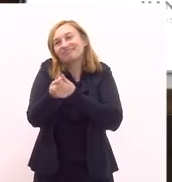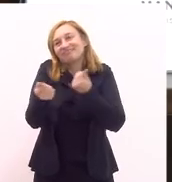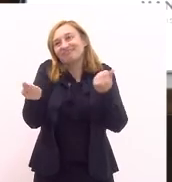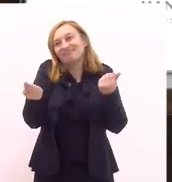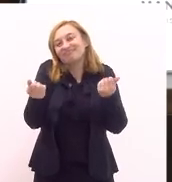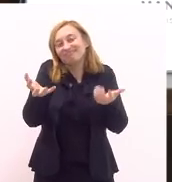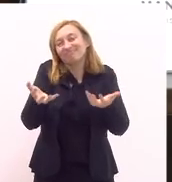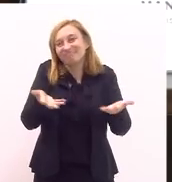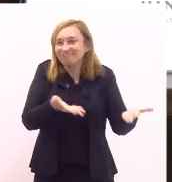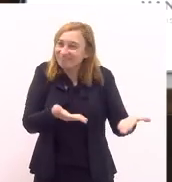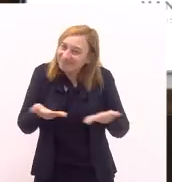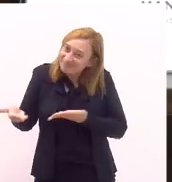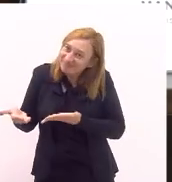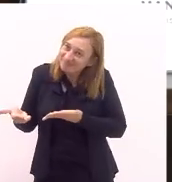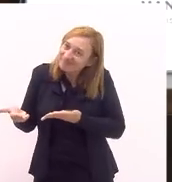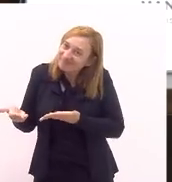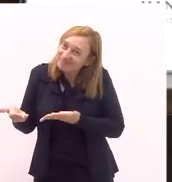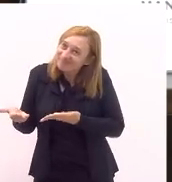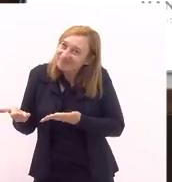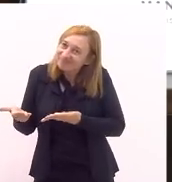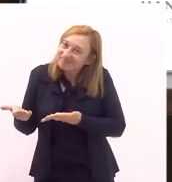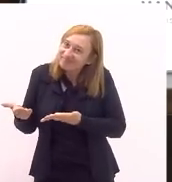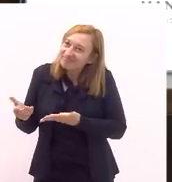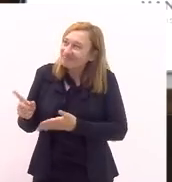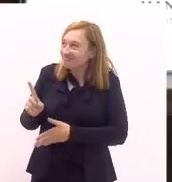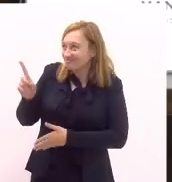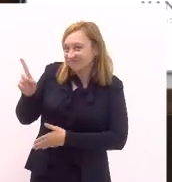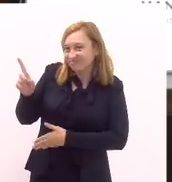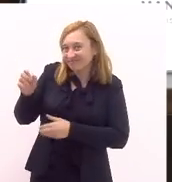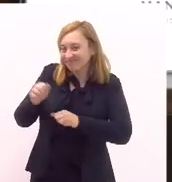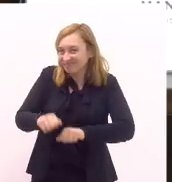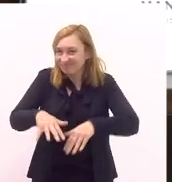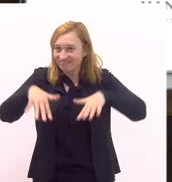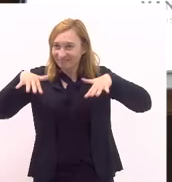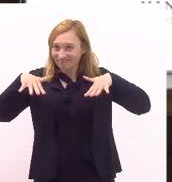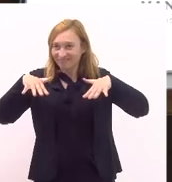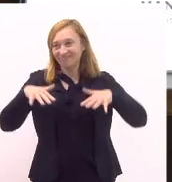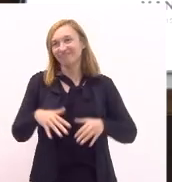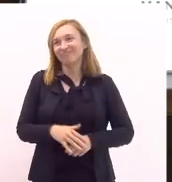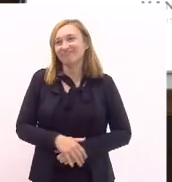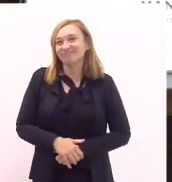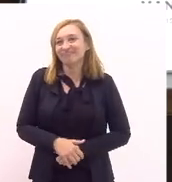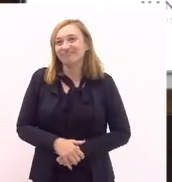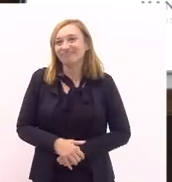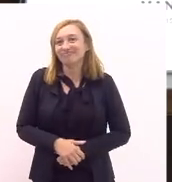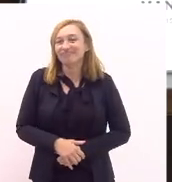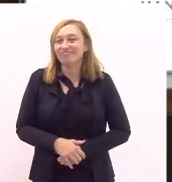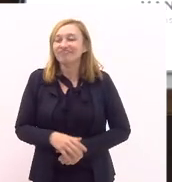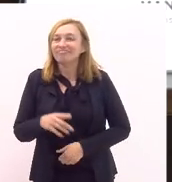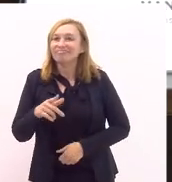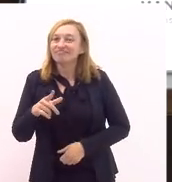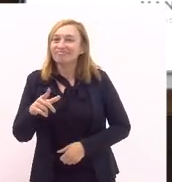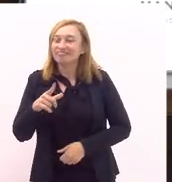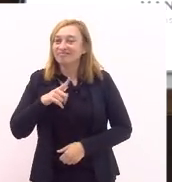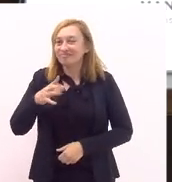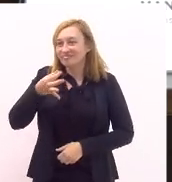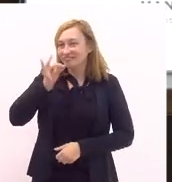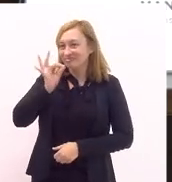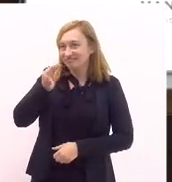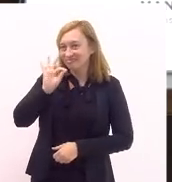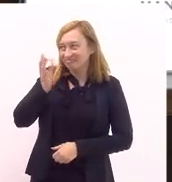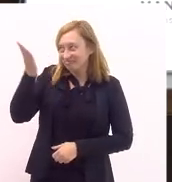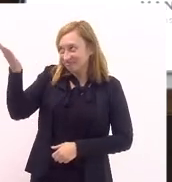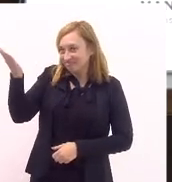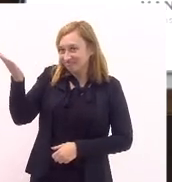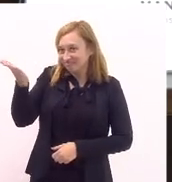eu quero convidá-los para estarem aqui nas galerias e vai ter um coquetel e as